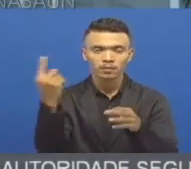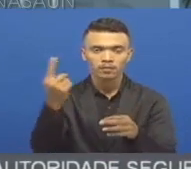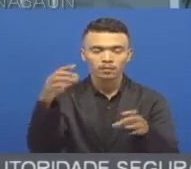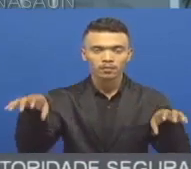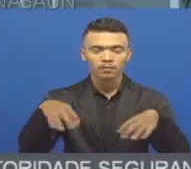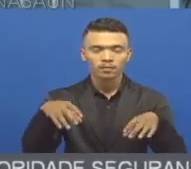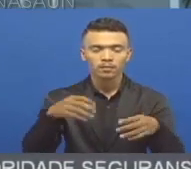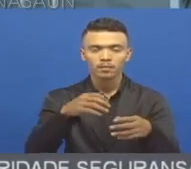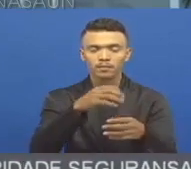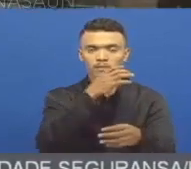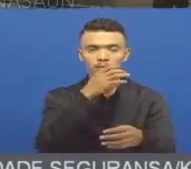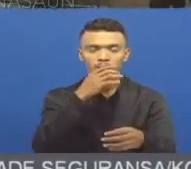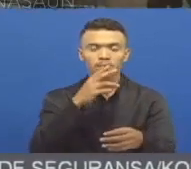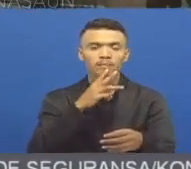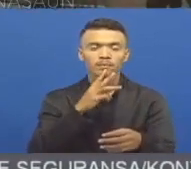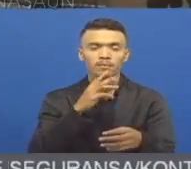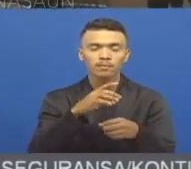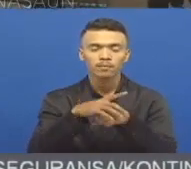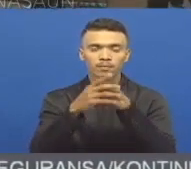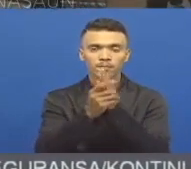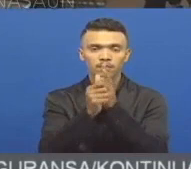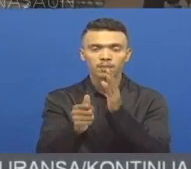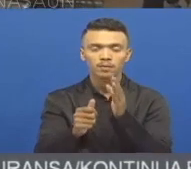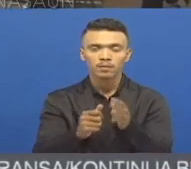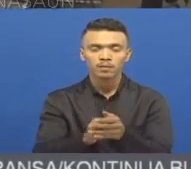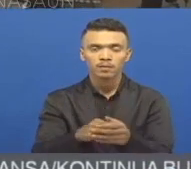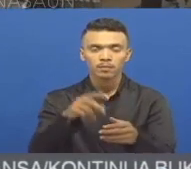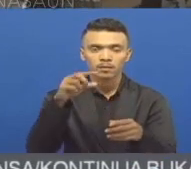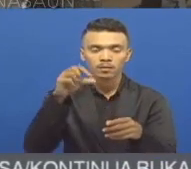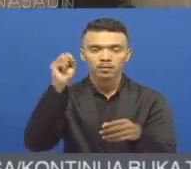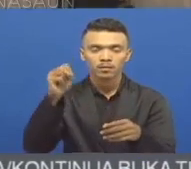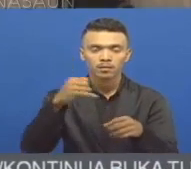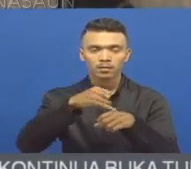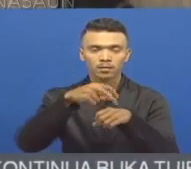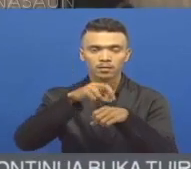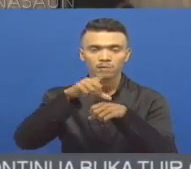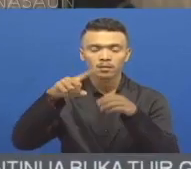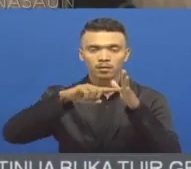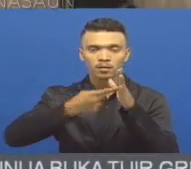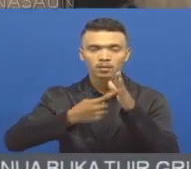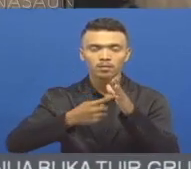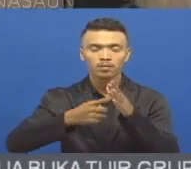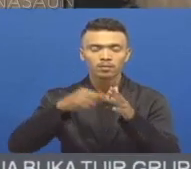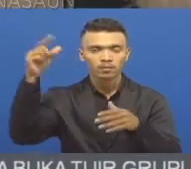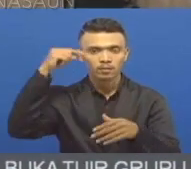perfuração mina e Araimara, nebe antes na Companhia Internacional Balum, Rahuti, Aona e a governação